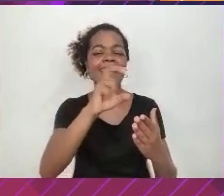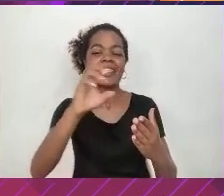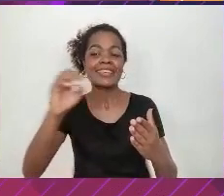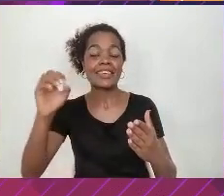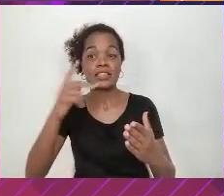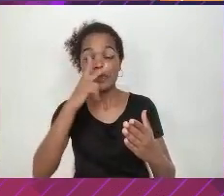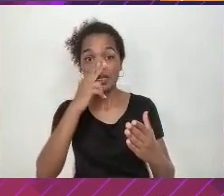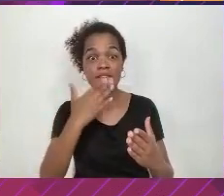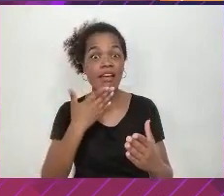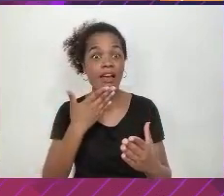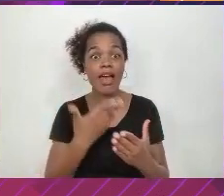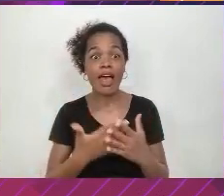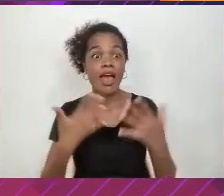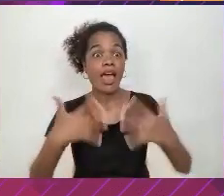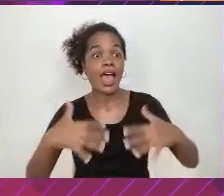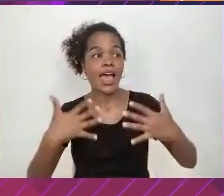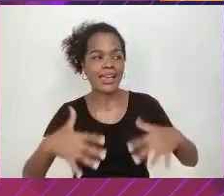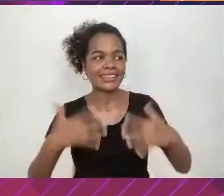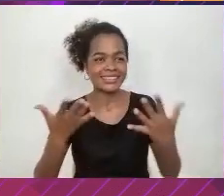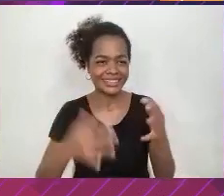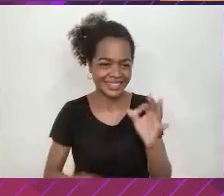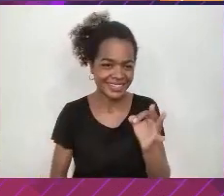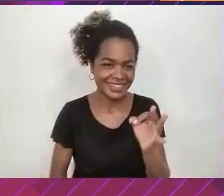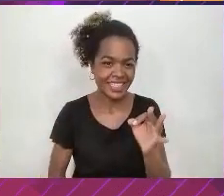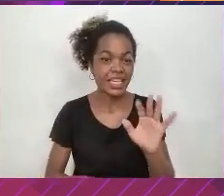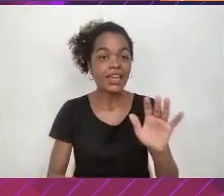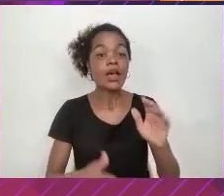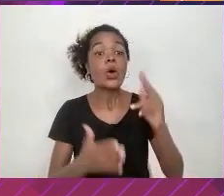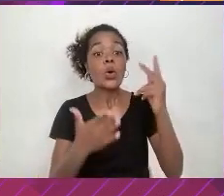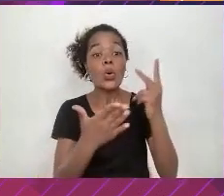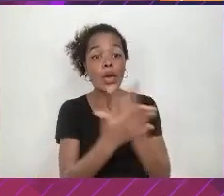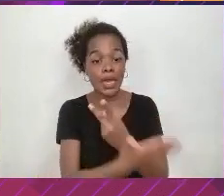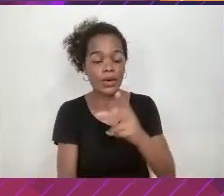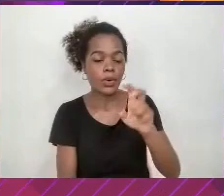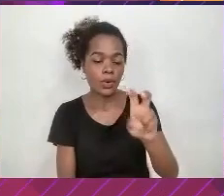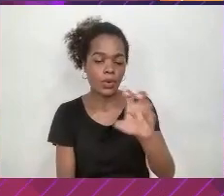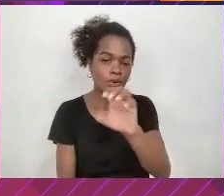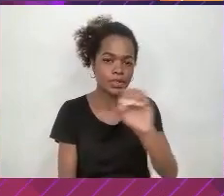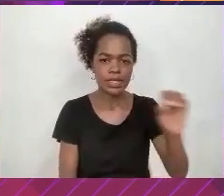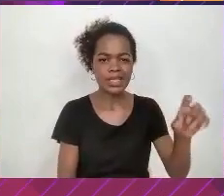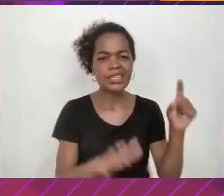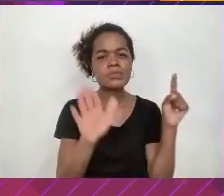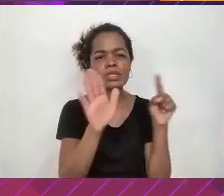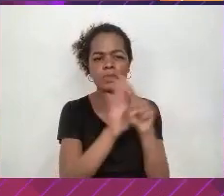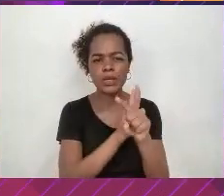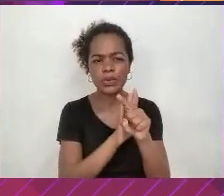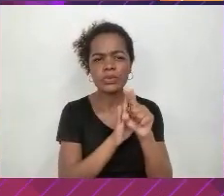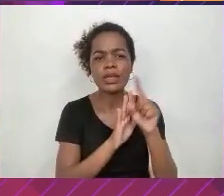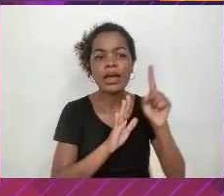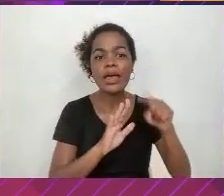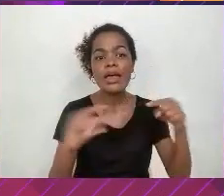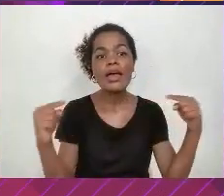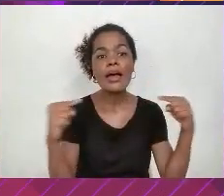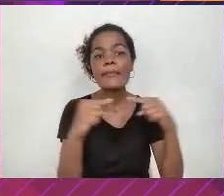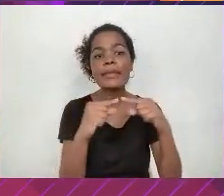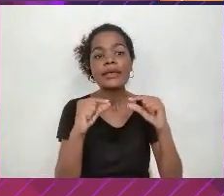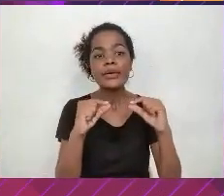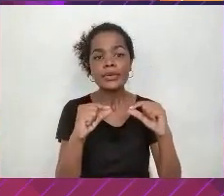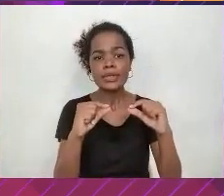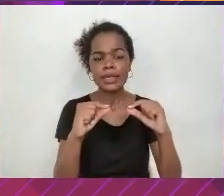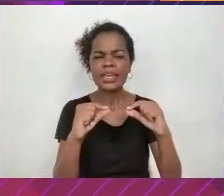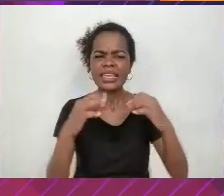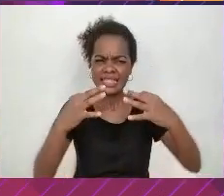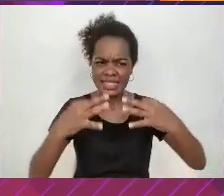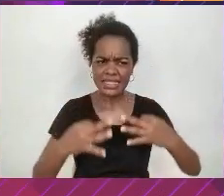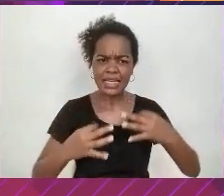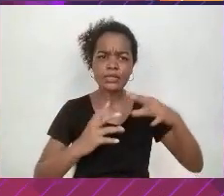né? Então, esse erro 500, eu trouxe a seguinte pergunta: será que ele é o comportamento correto da API? Será que ele